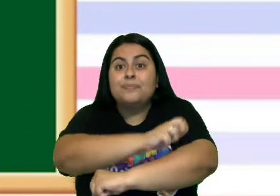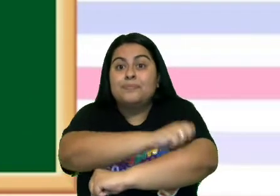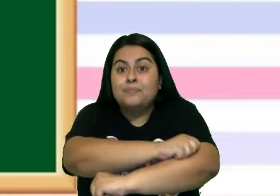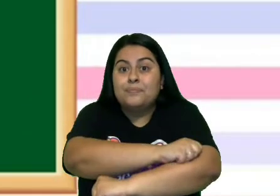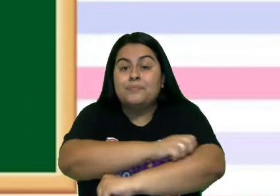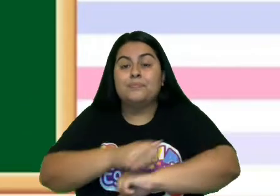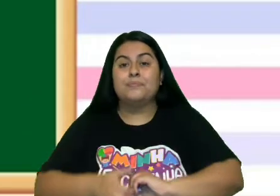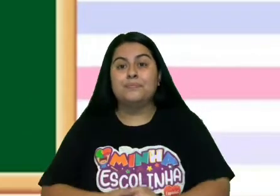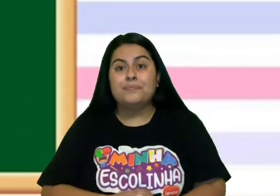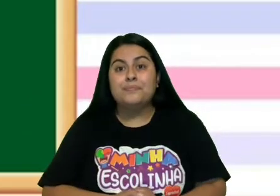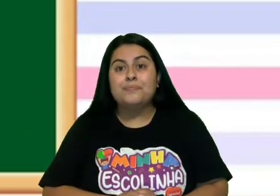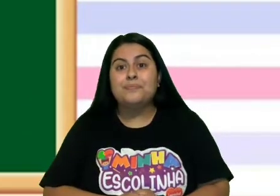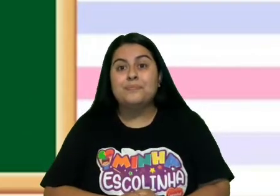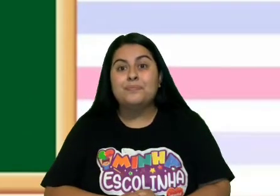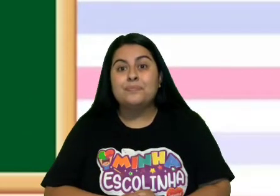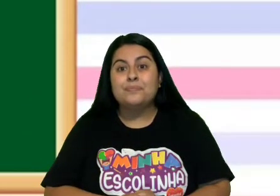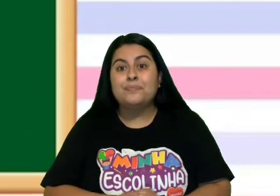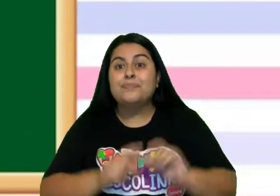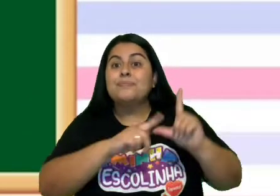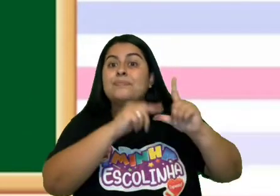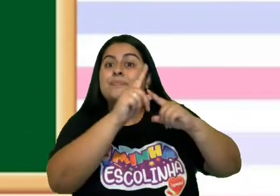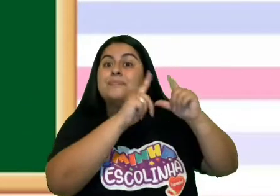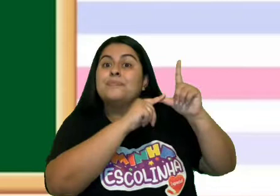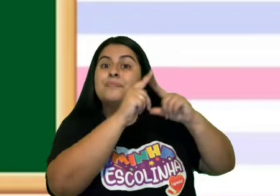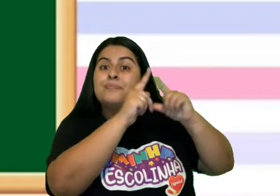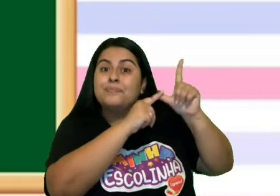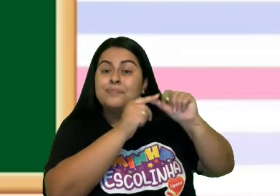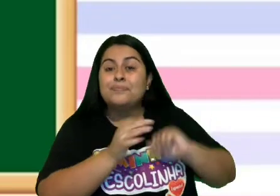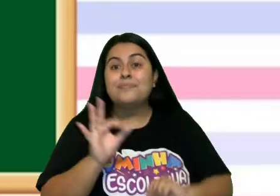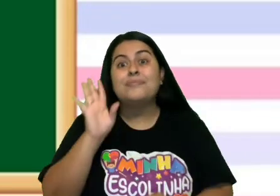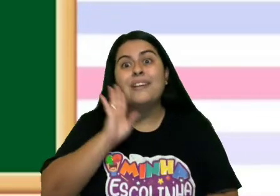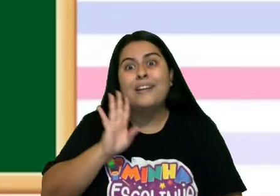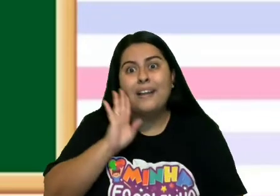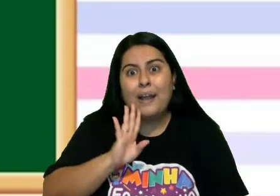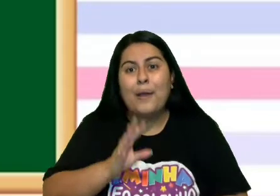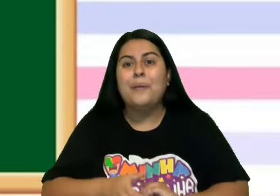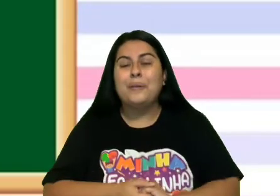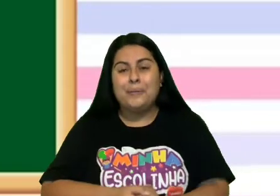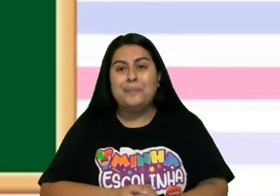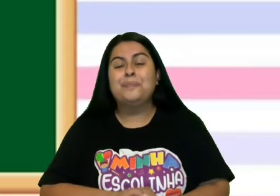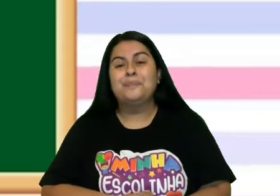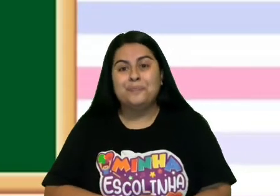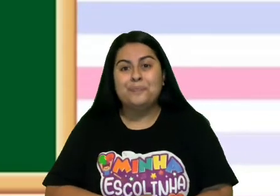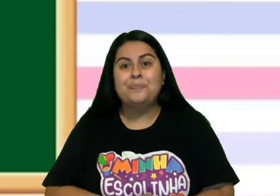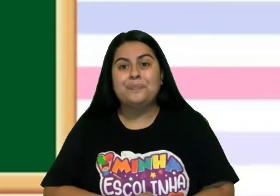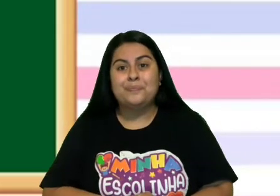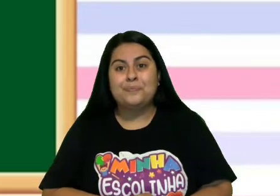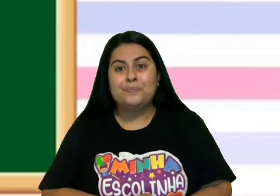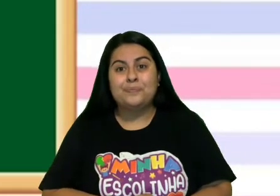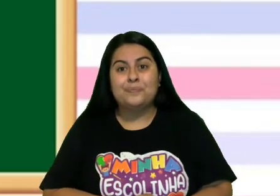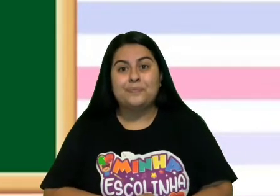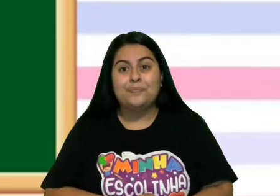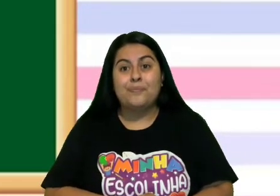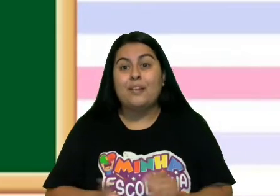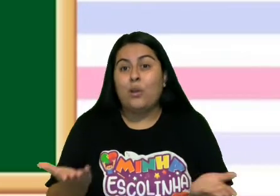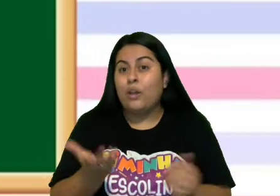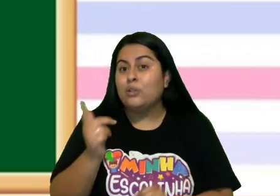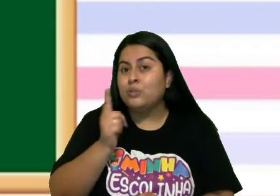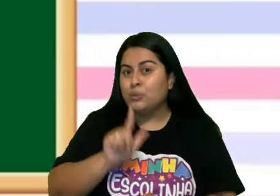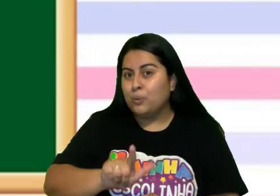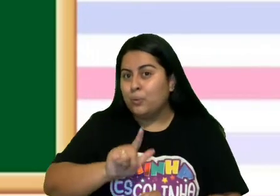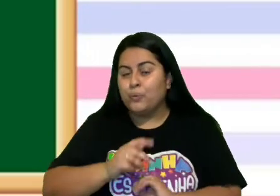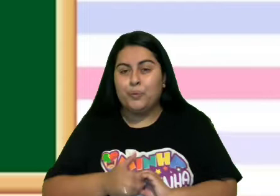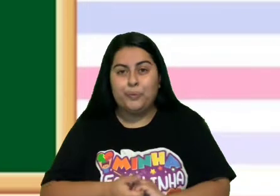E de estrela Não é legal? Foi demais! Vamos